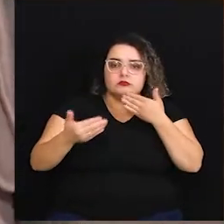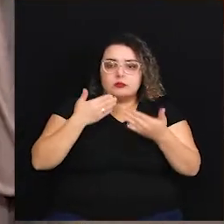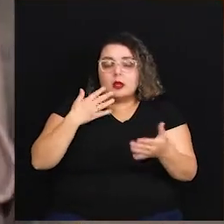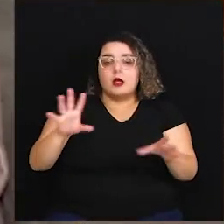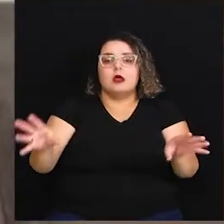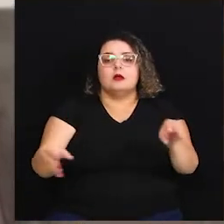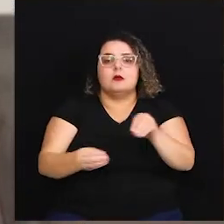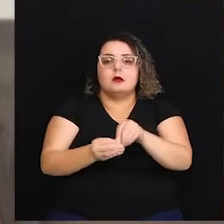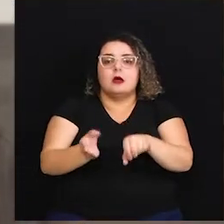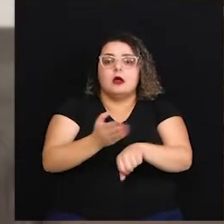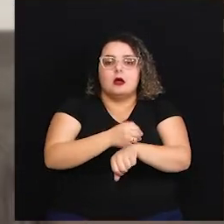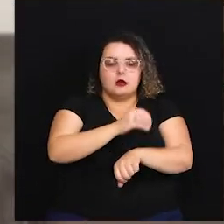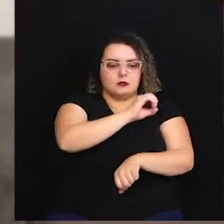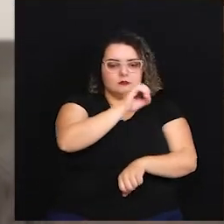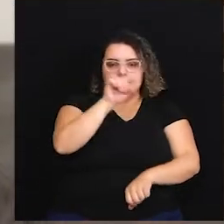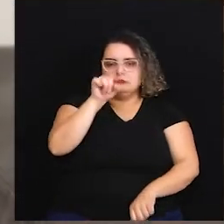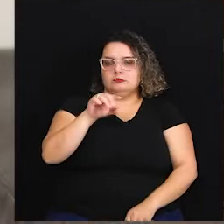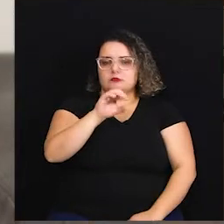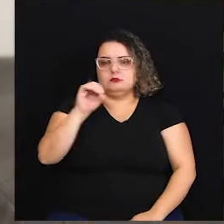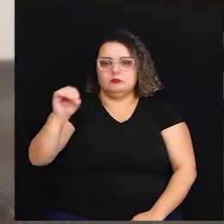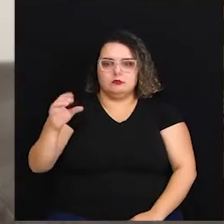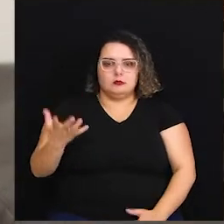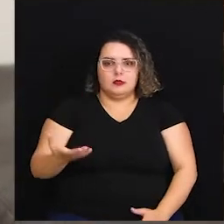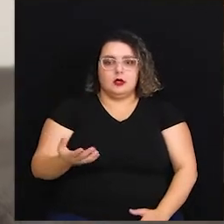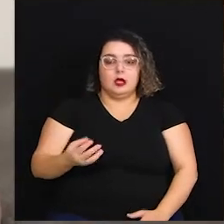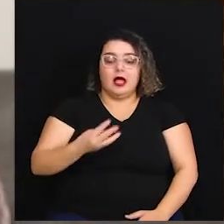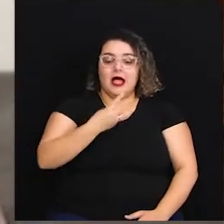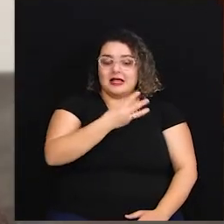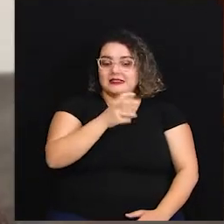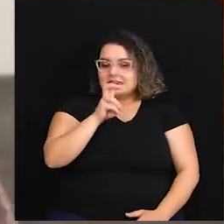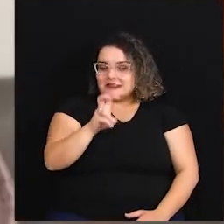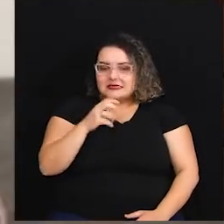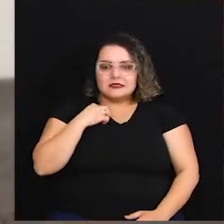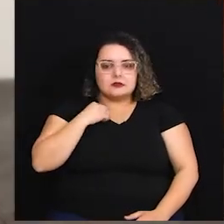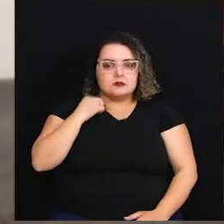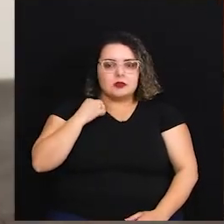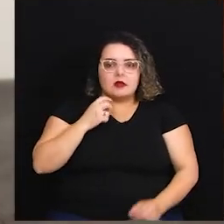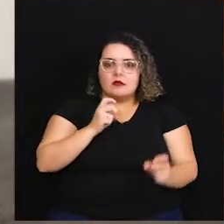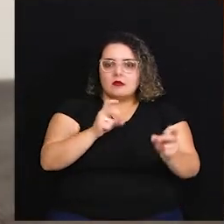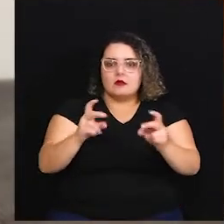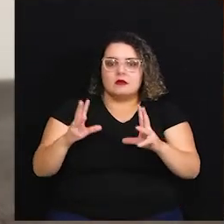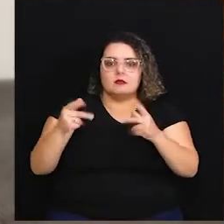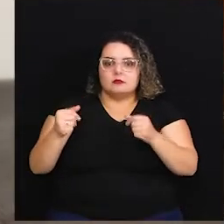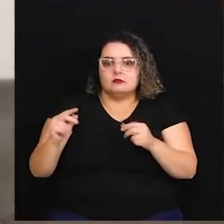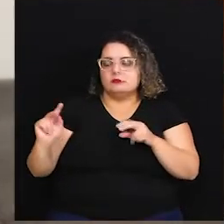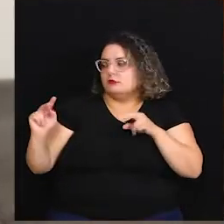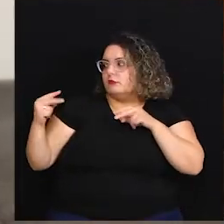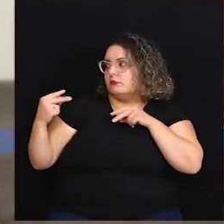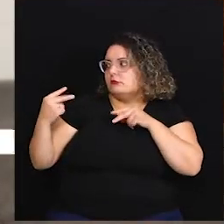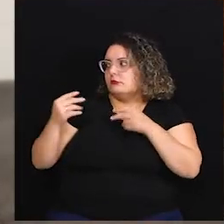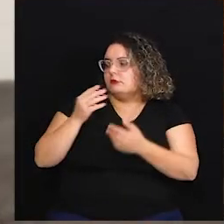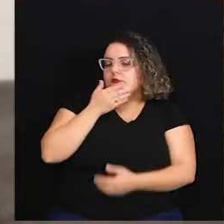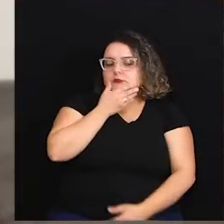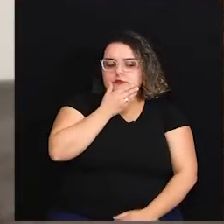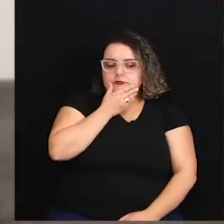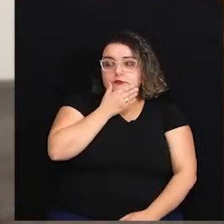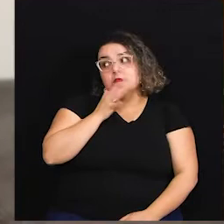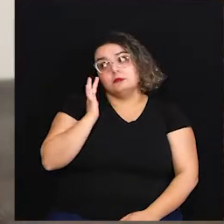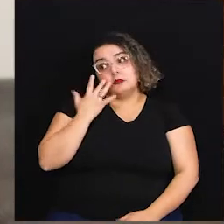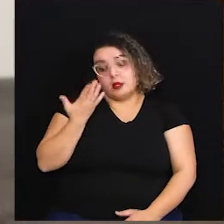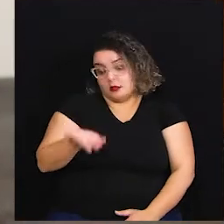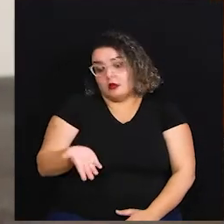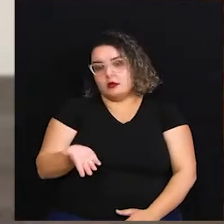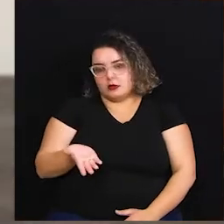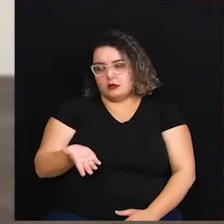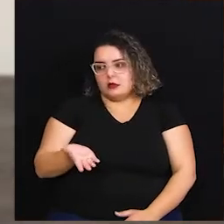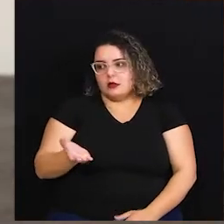queria e pedia. Resumindo, antes da meia-noite, aquelas 35 camisetas tinham saído todas. Aí nós olhamos um para o outro e falou assim, acho